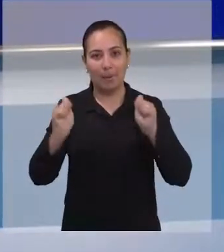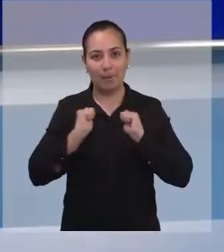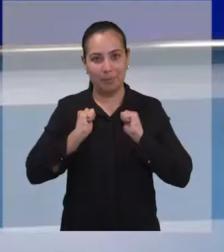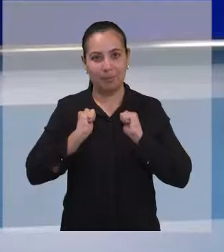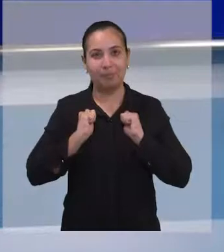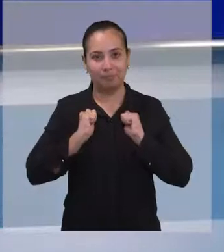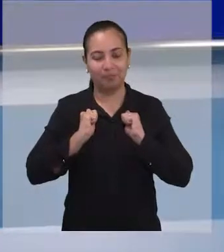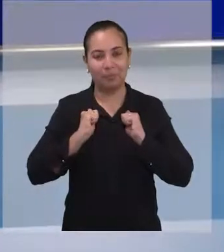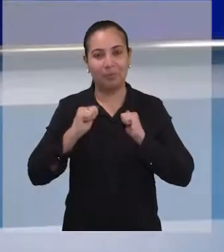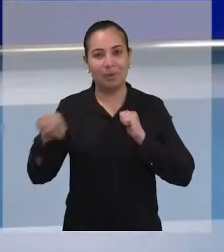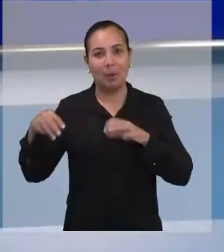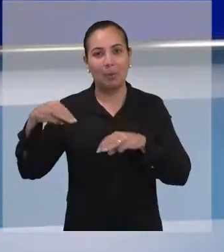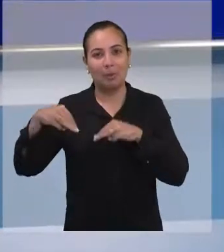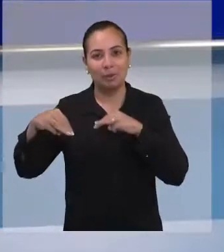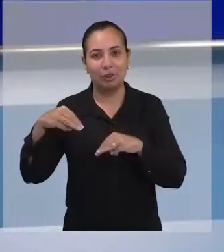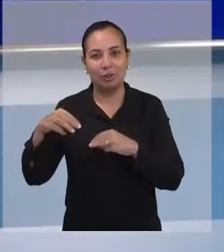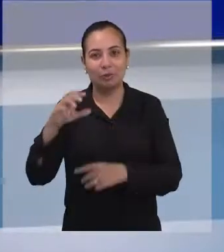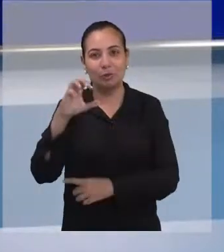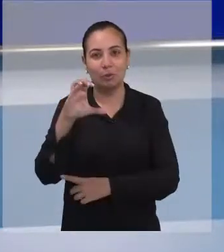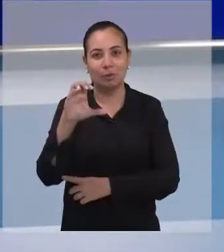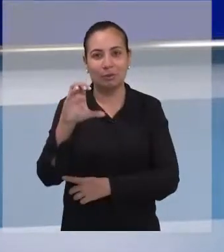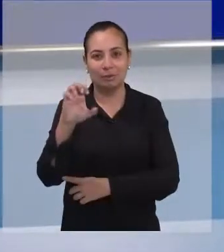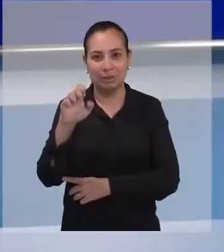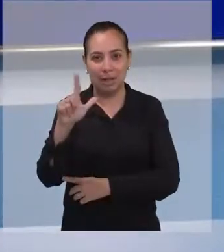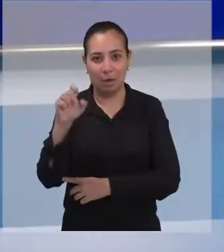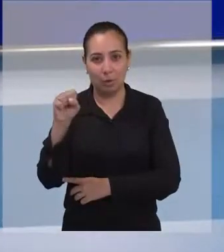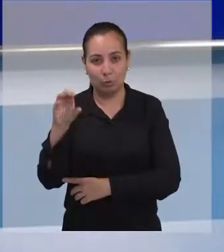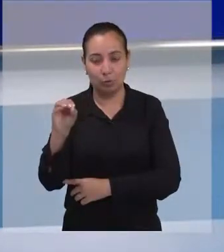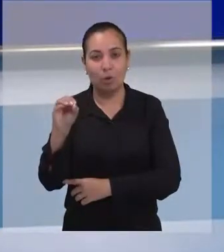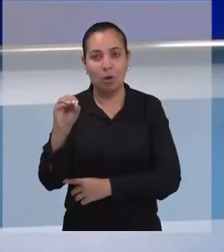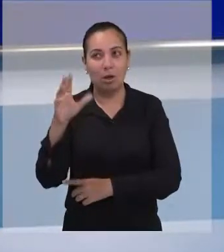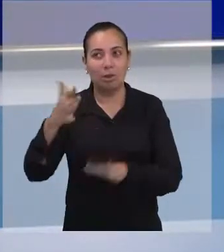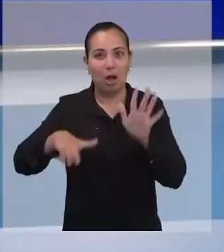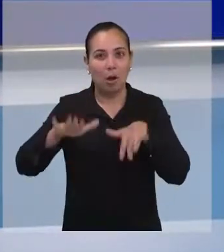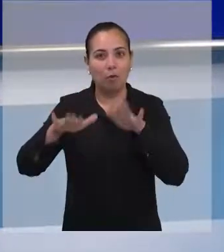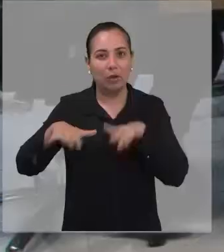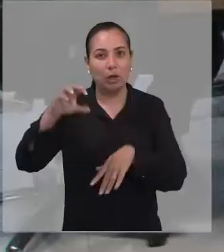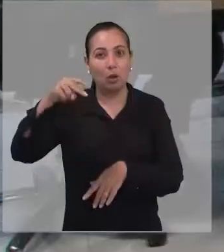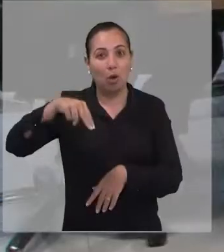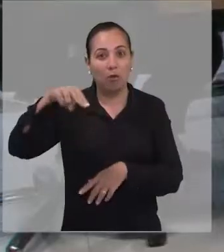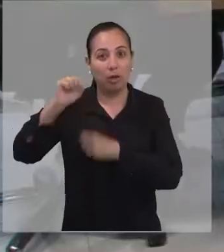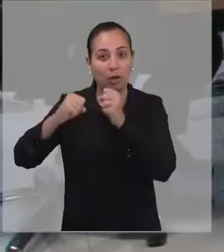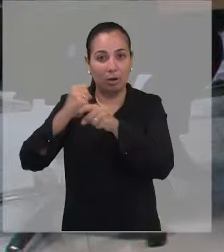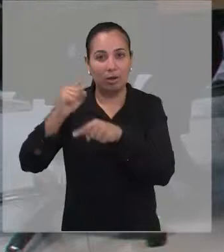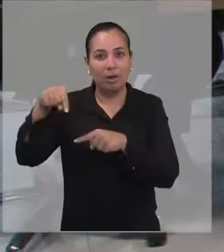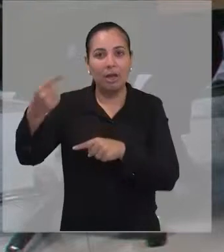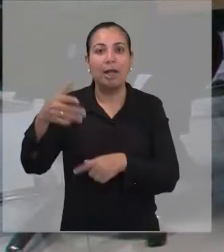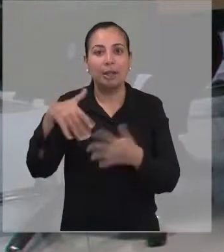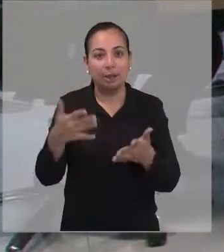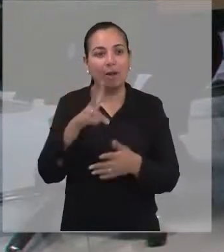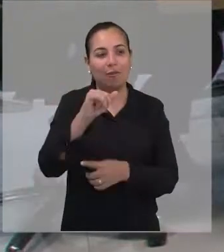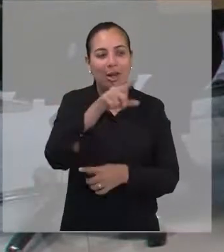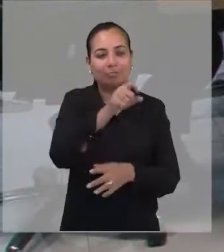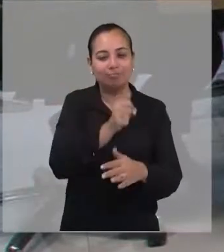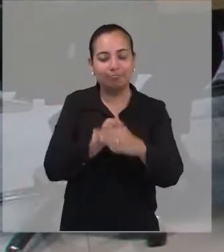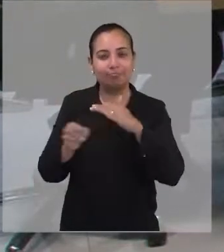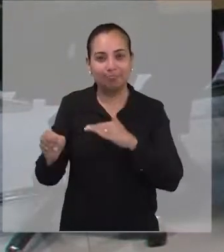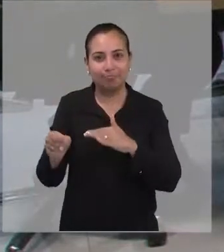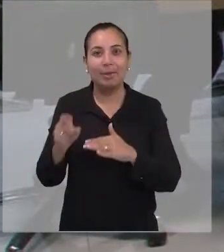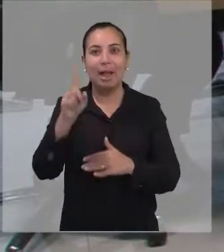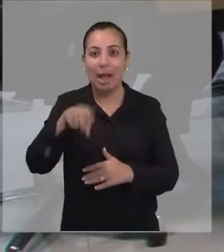de Mello, me parece que em setembro, novembro do ano que vem. Ele seria, portanto, o indicado. São palavras do